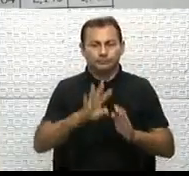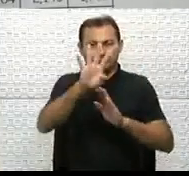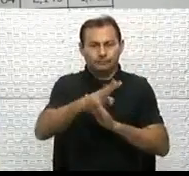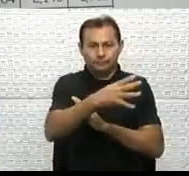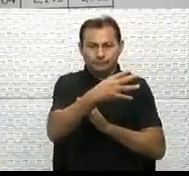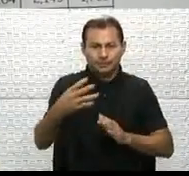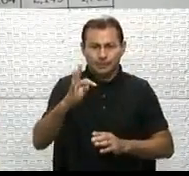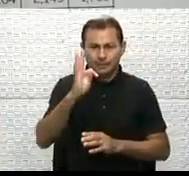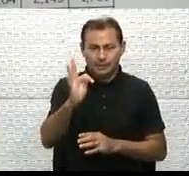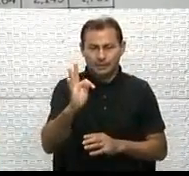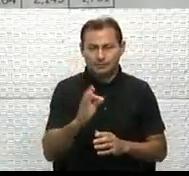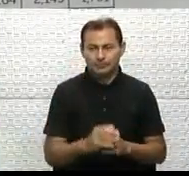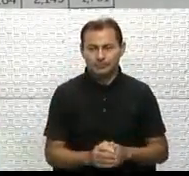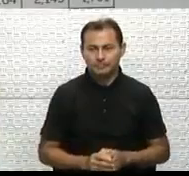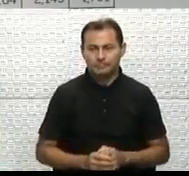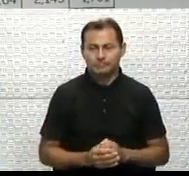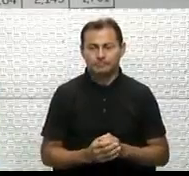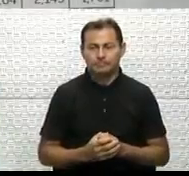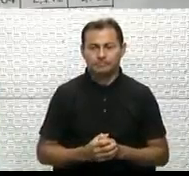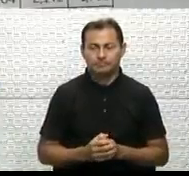tabela T.